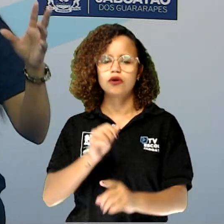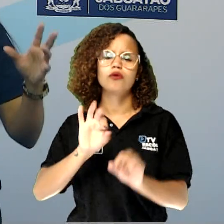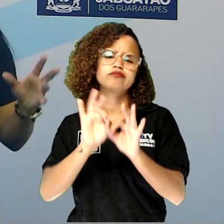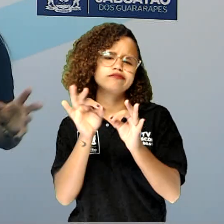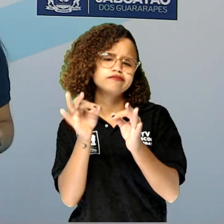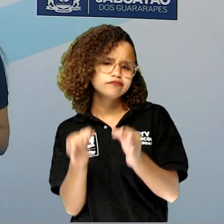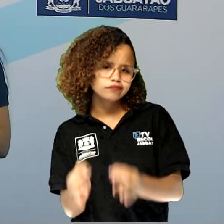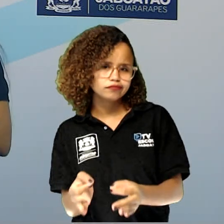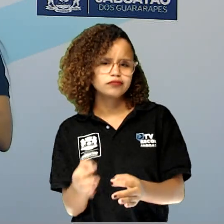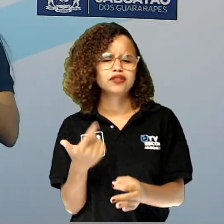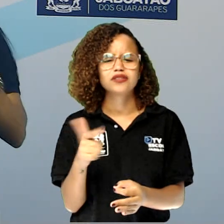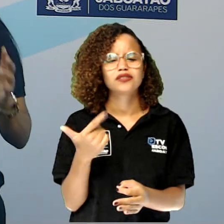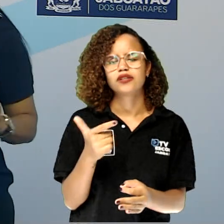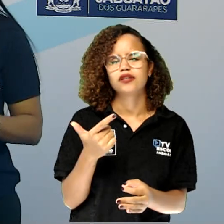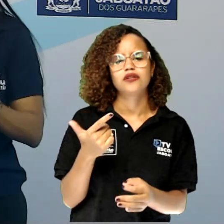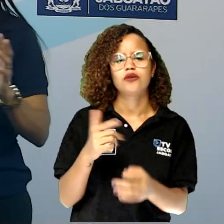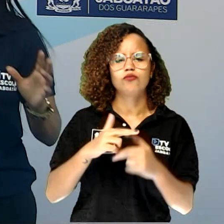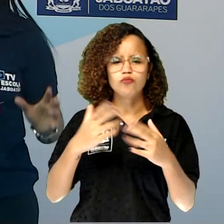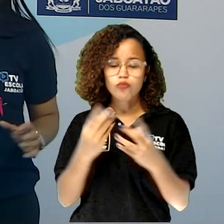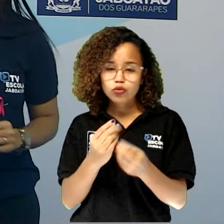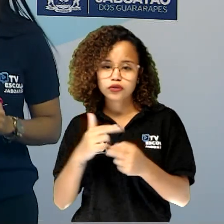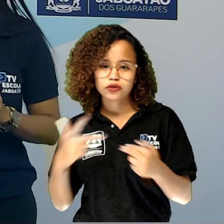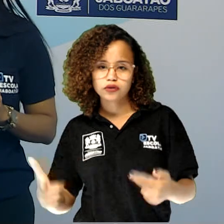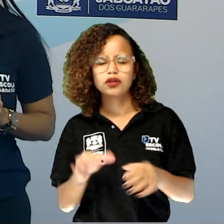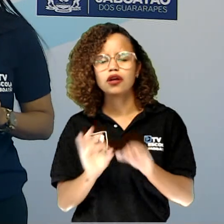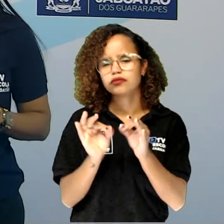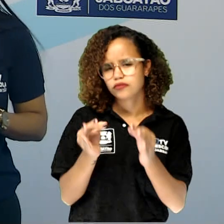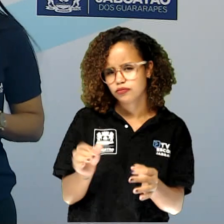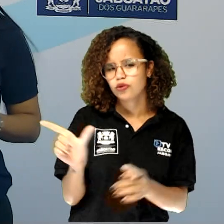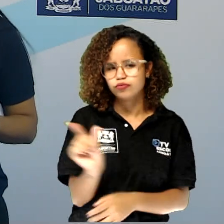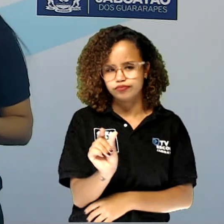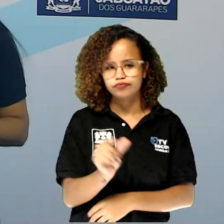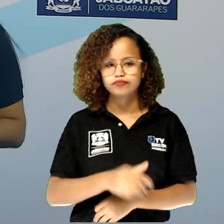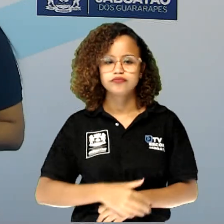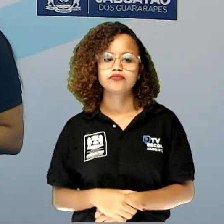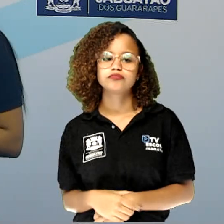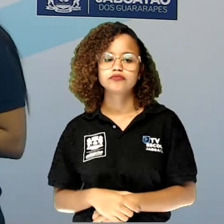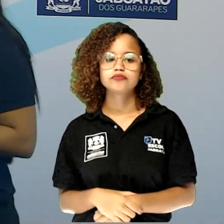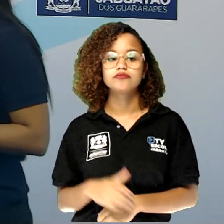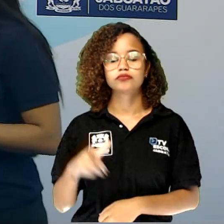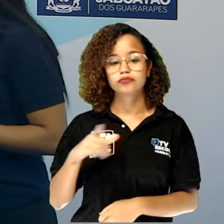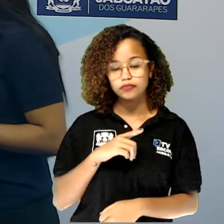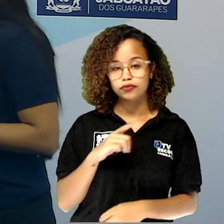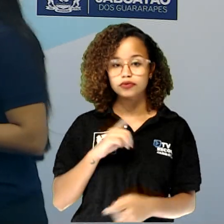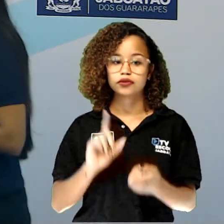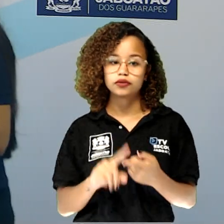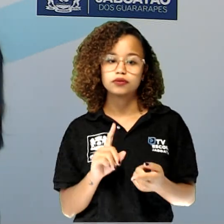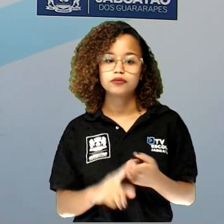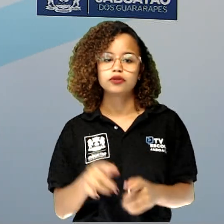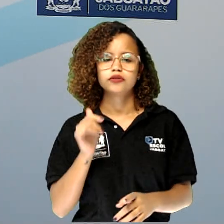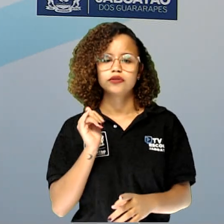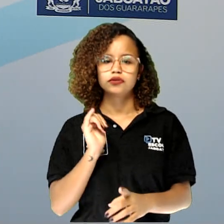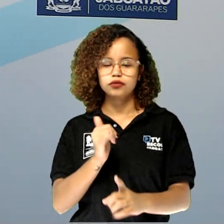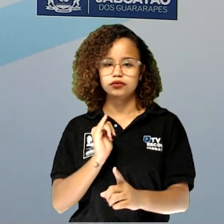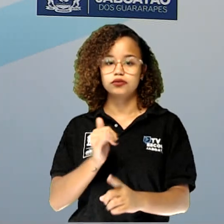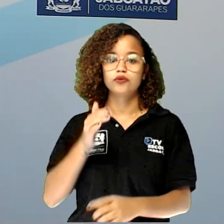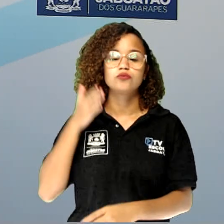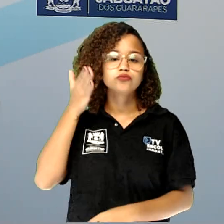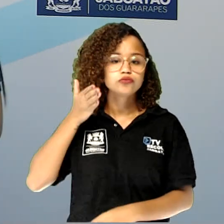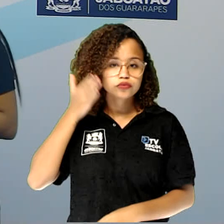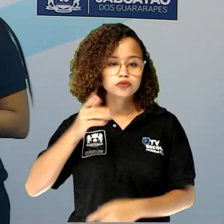muito enfeite, é bem simples, bem curto. presença do discurso direto de